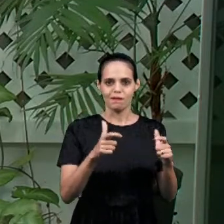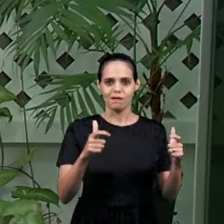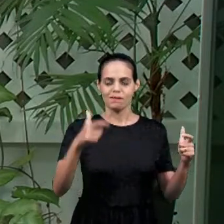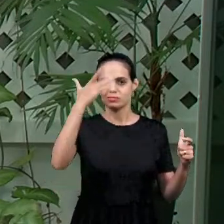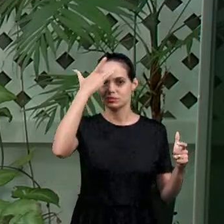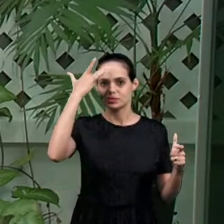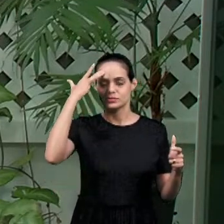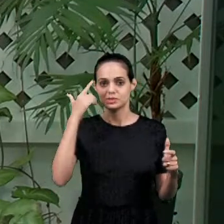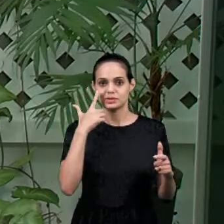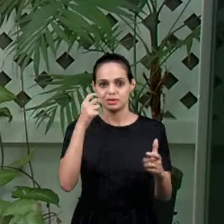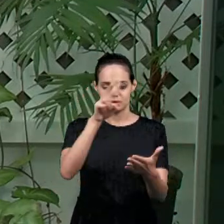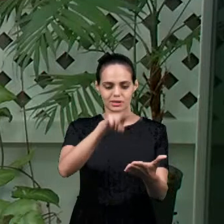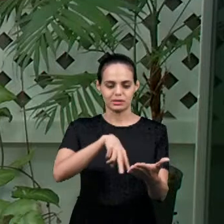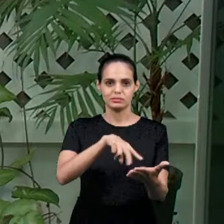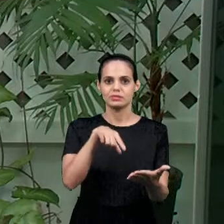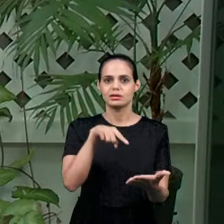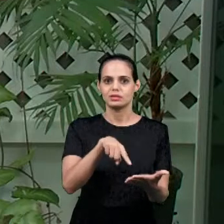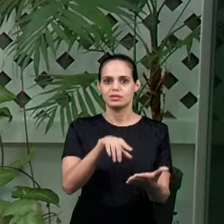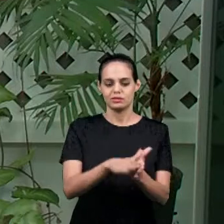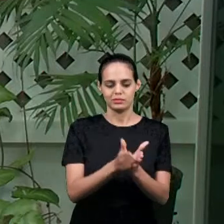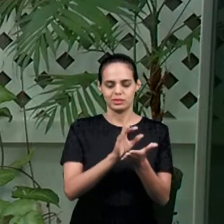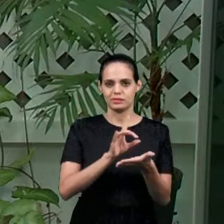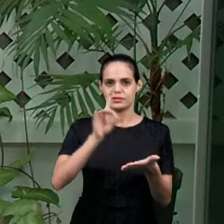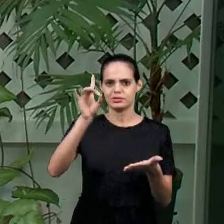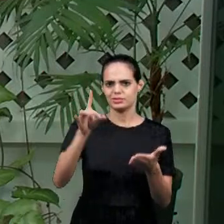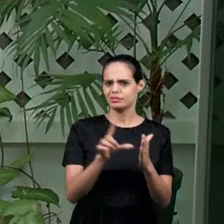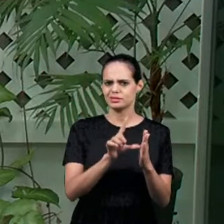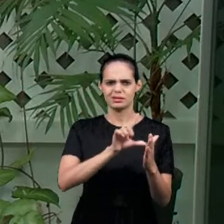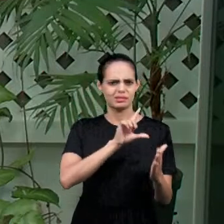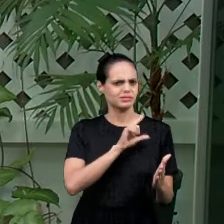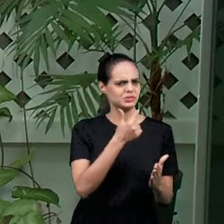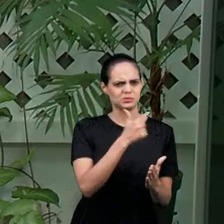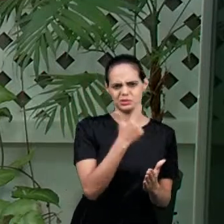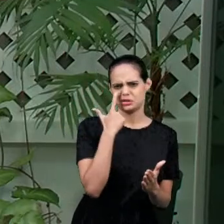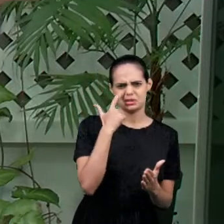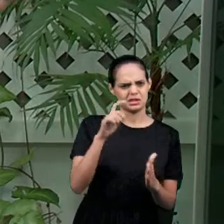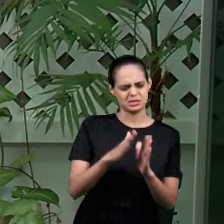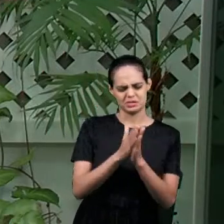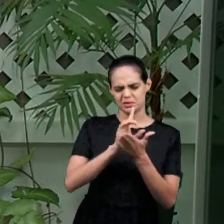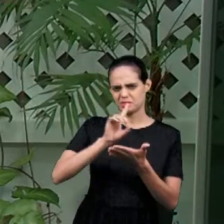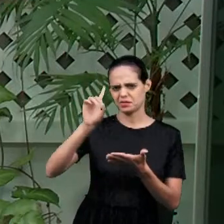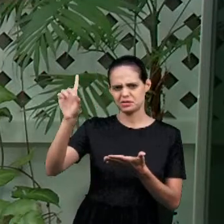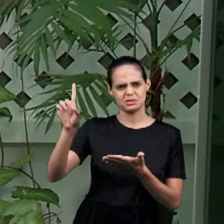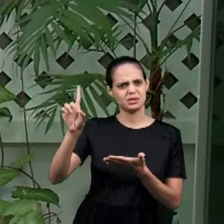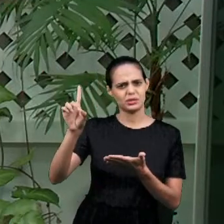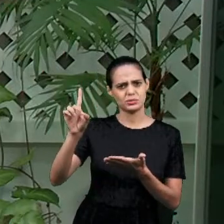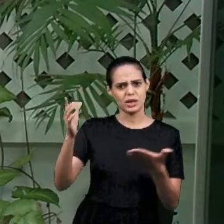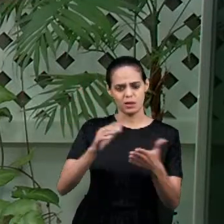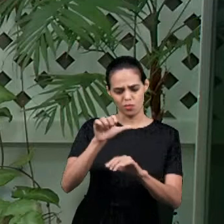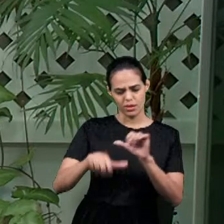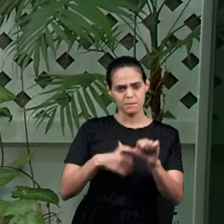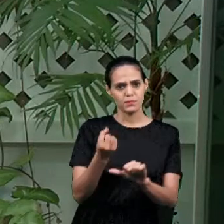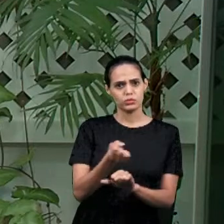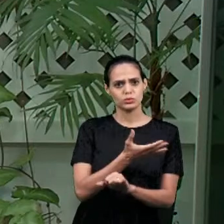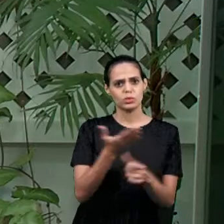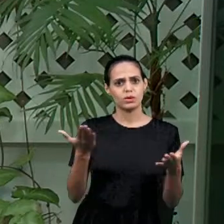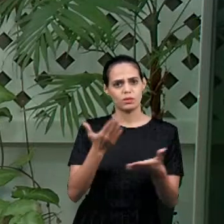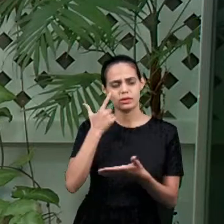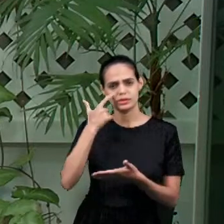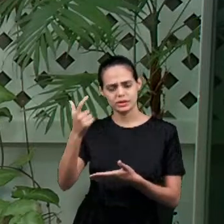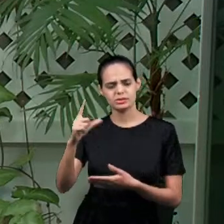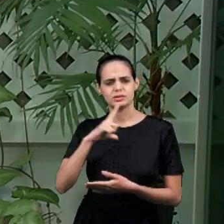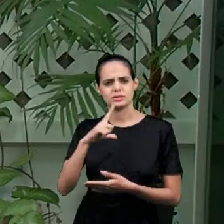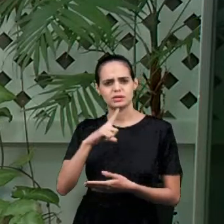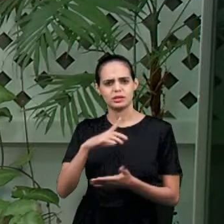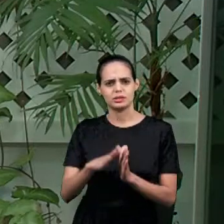Bíblia, vidas que não tinham interesse nenhum, jovens estavam esquecidos da palavra. Meus irmãos, os